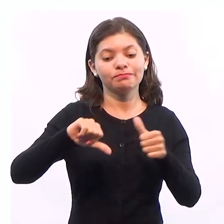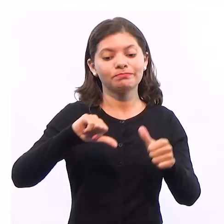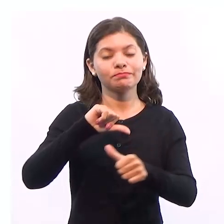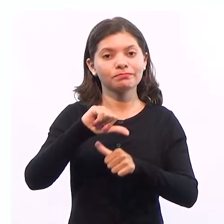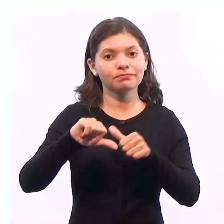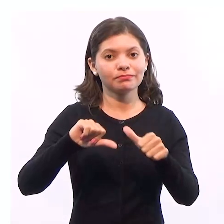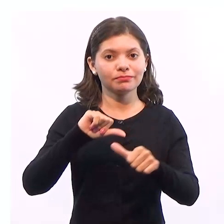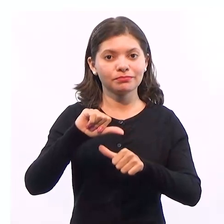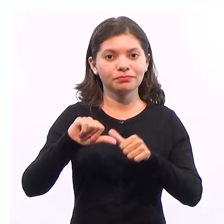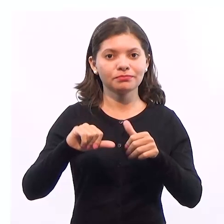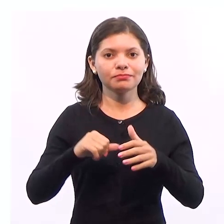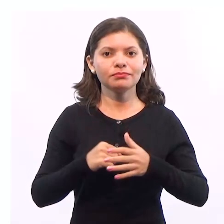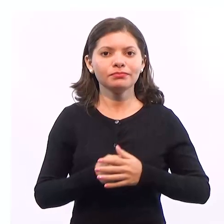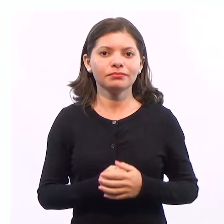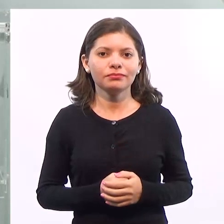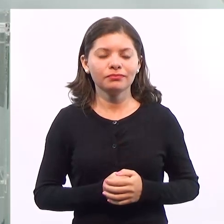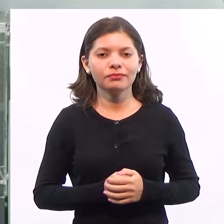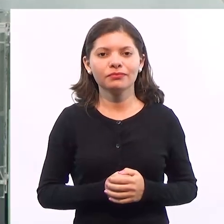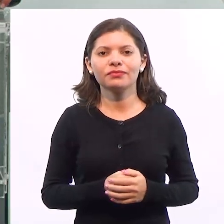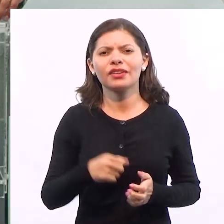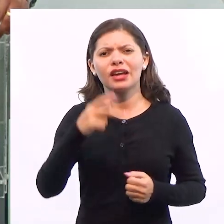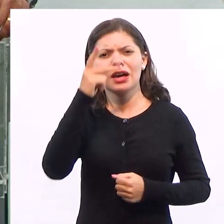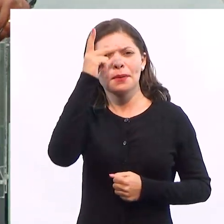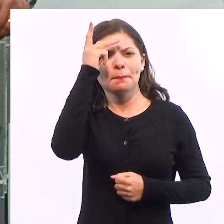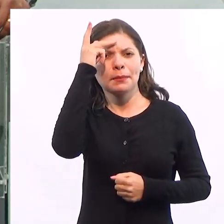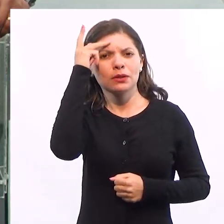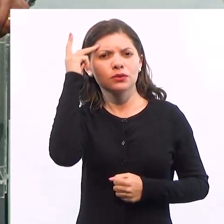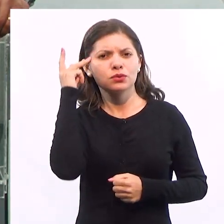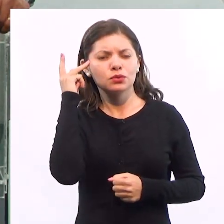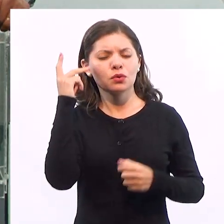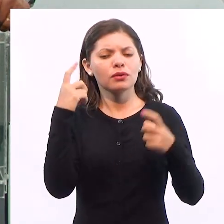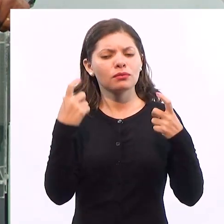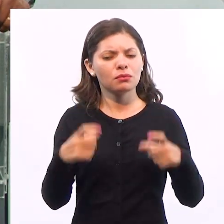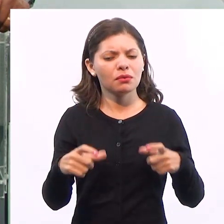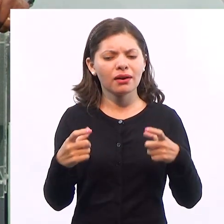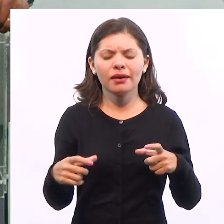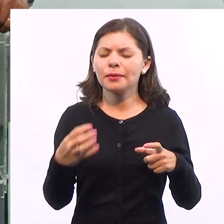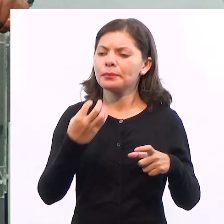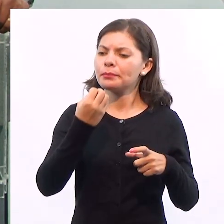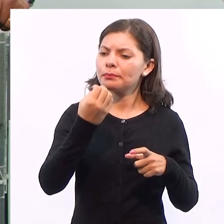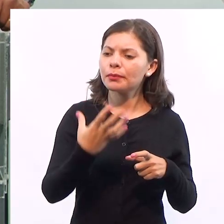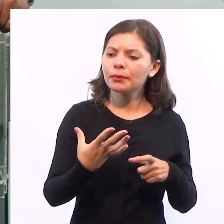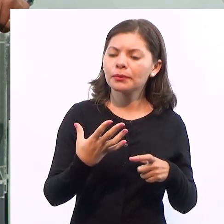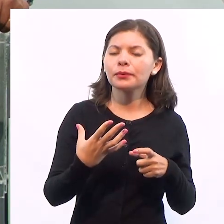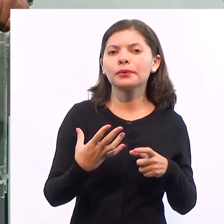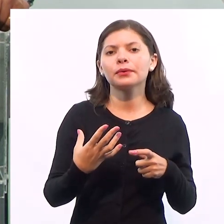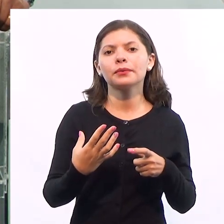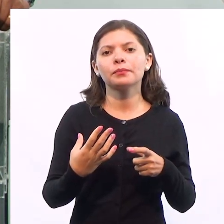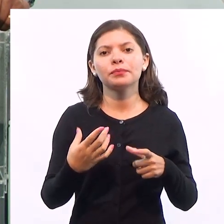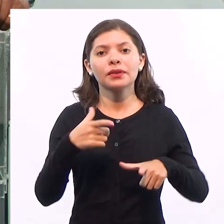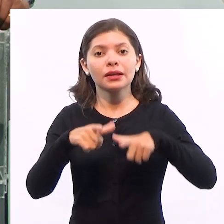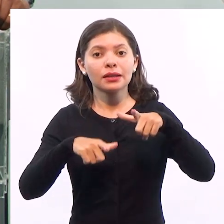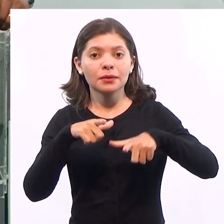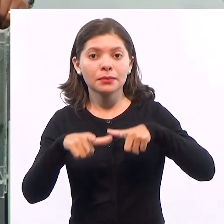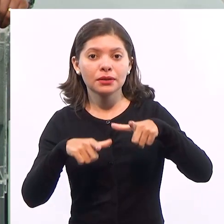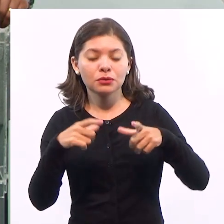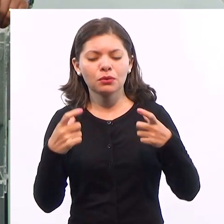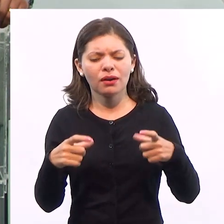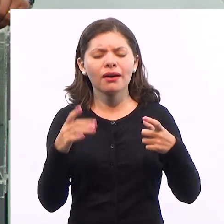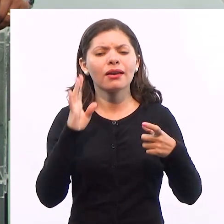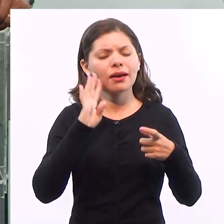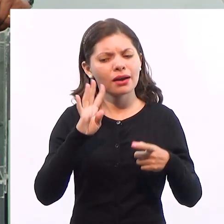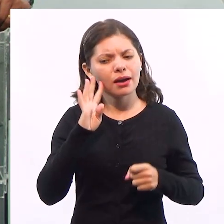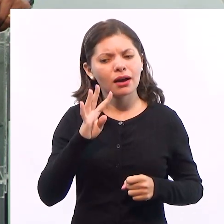formas de mudanças. As pessoas, por mais que elas tenham um ambiente bacana, por mais que elas estejam ali trabalhando